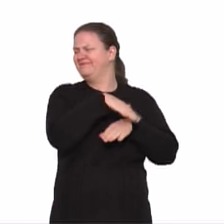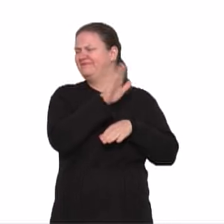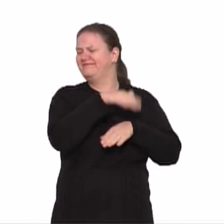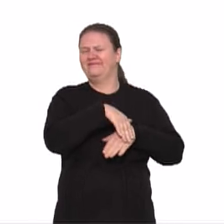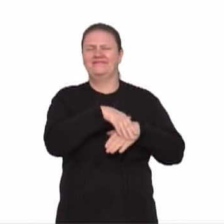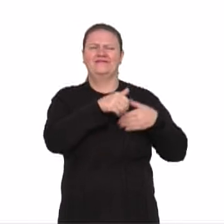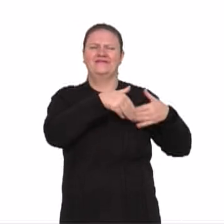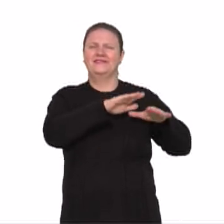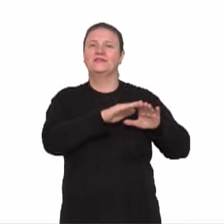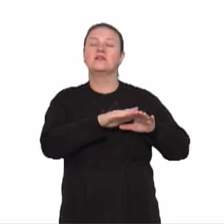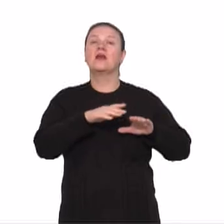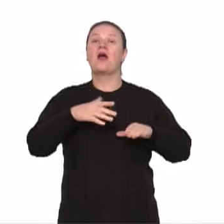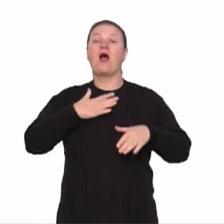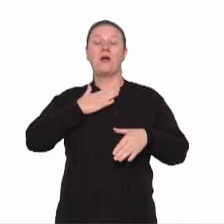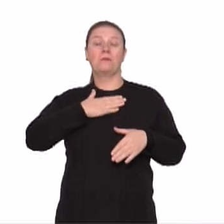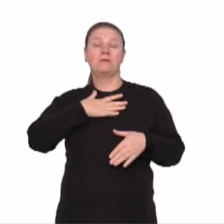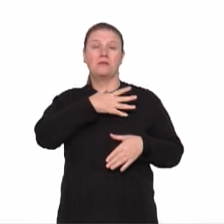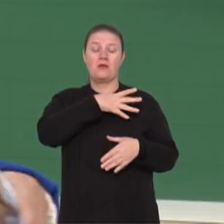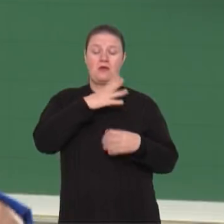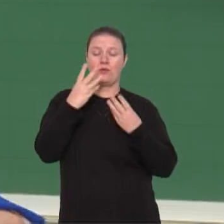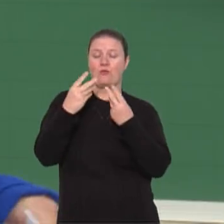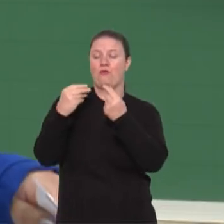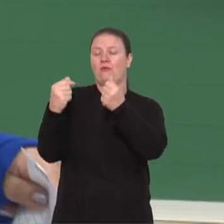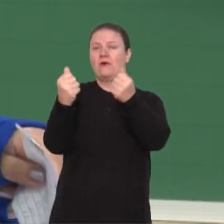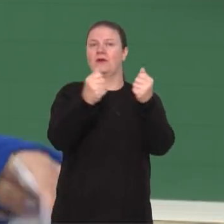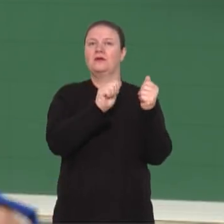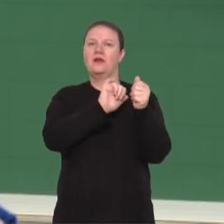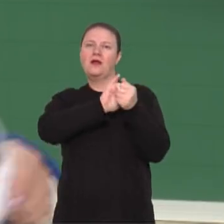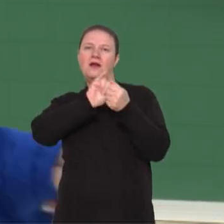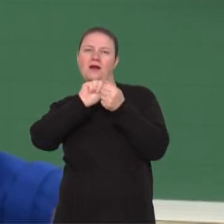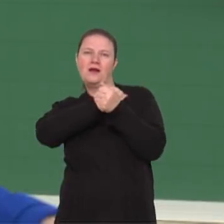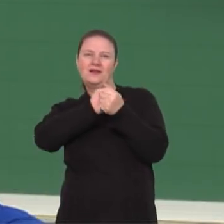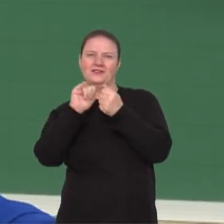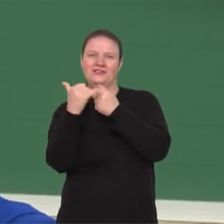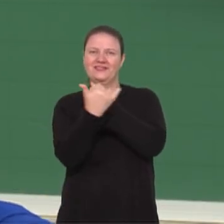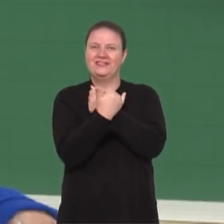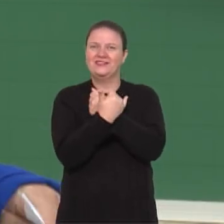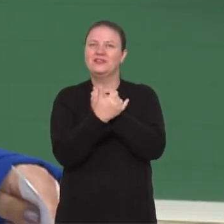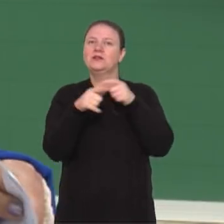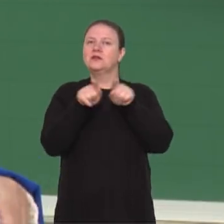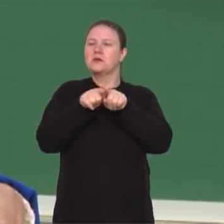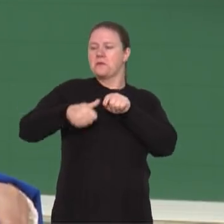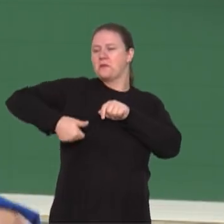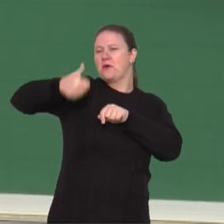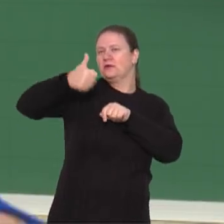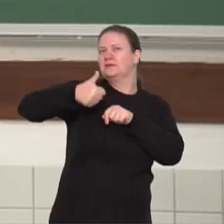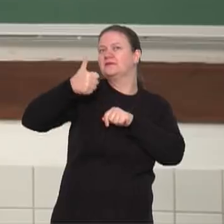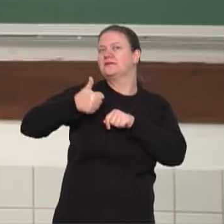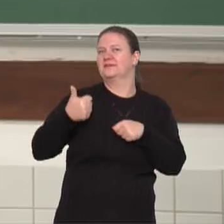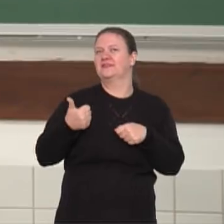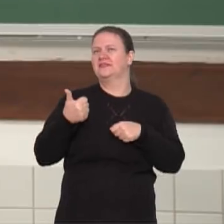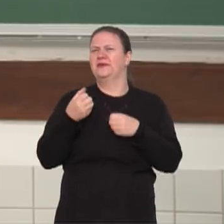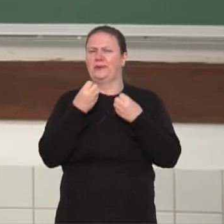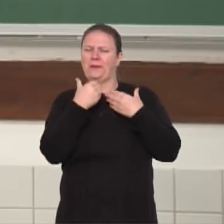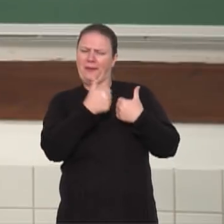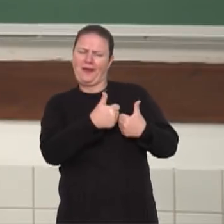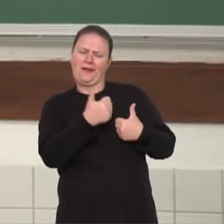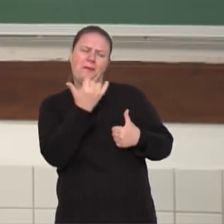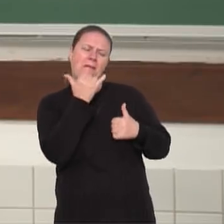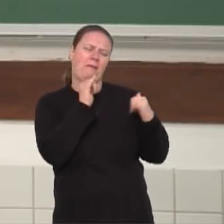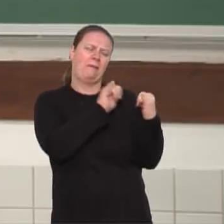esqueceu de falar ali as minhas qualidades, os meus adjetivos, que são ali no caso qualidades positivas, né, então tudo bem, está